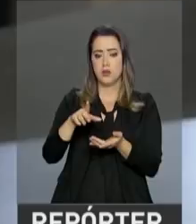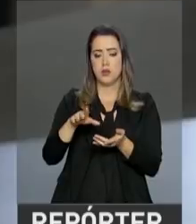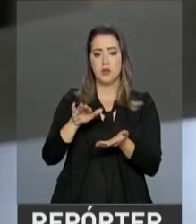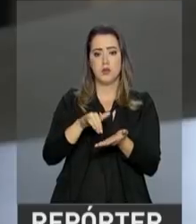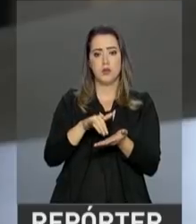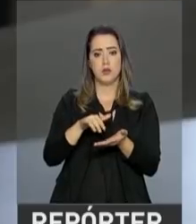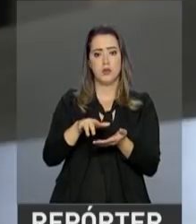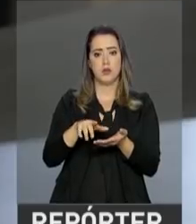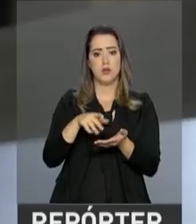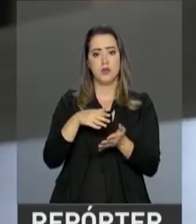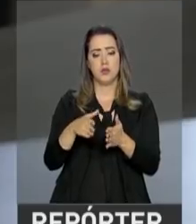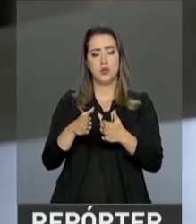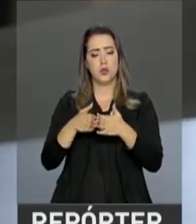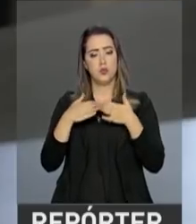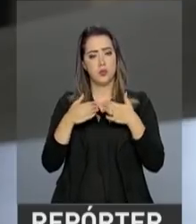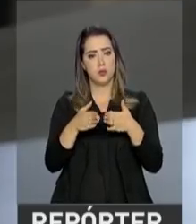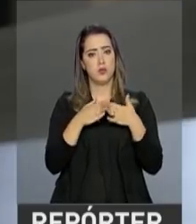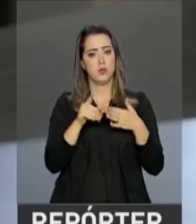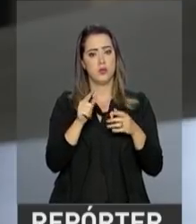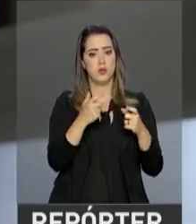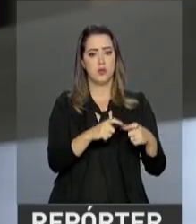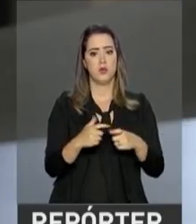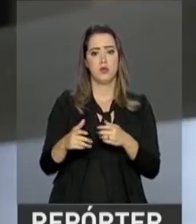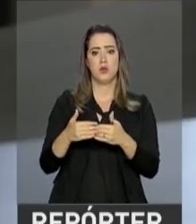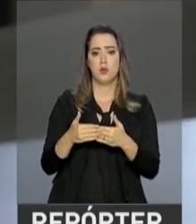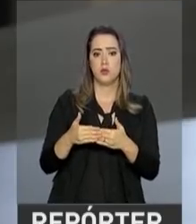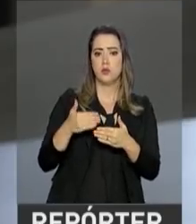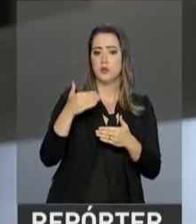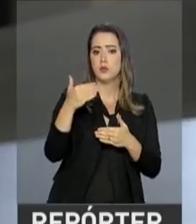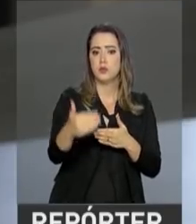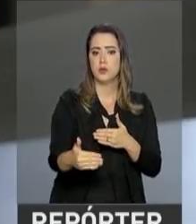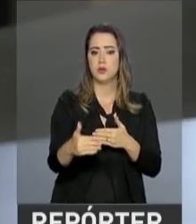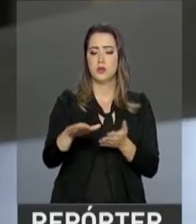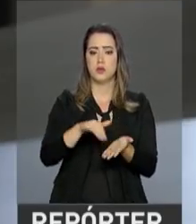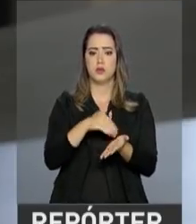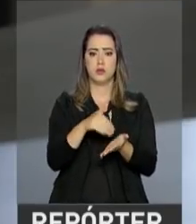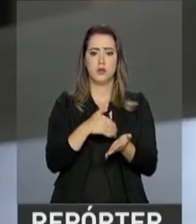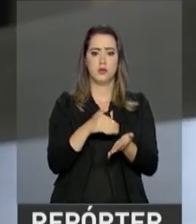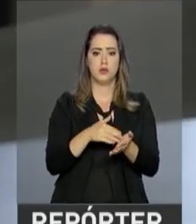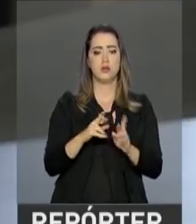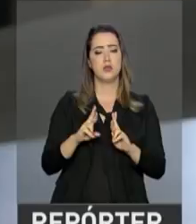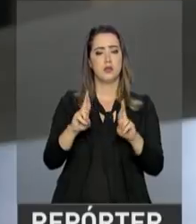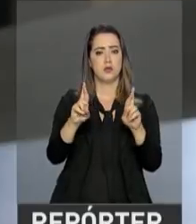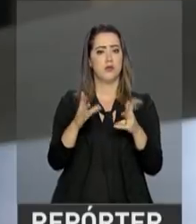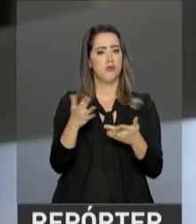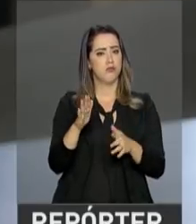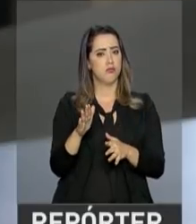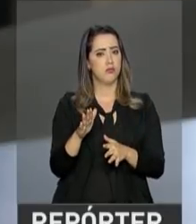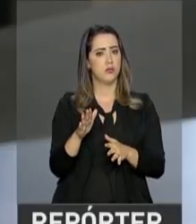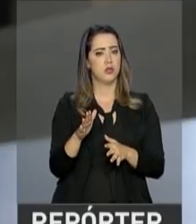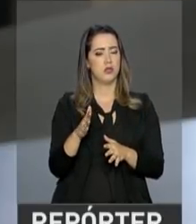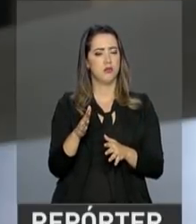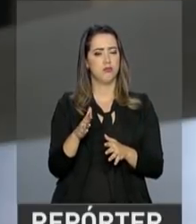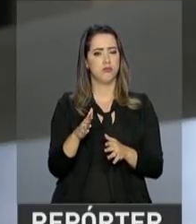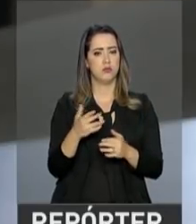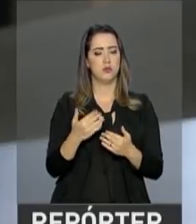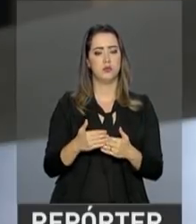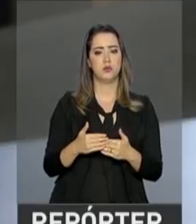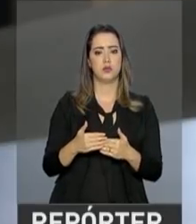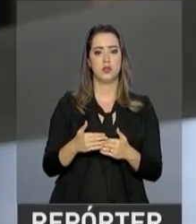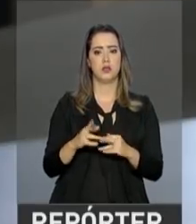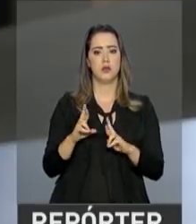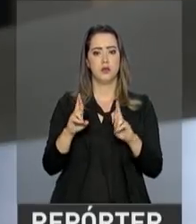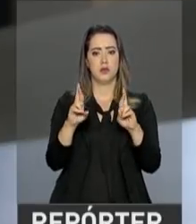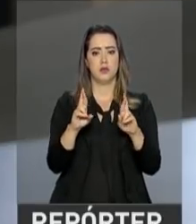de solicitações de prorrogação das inscrições a gente tem uma expectativa de bem agressiva de